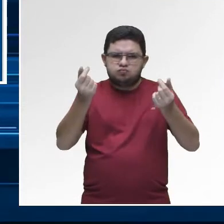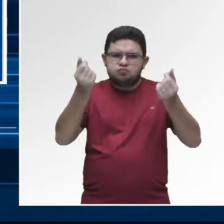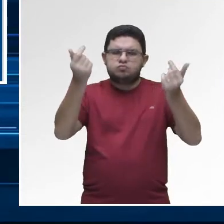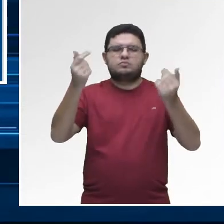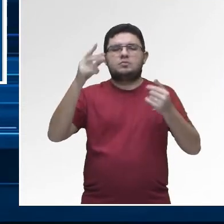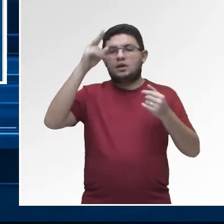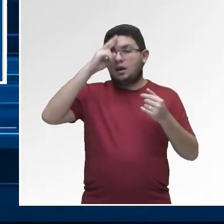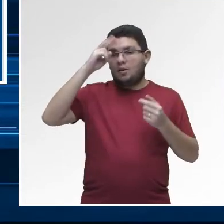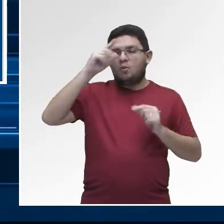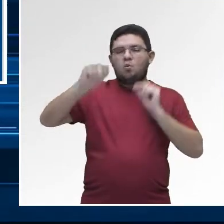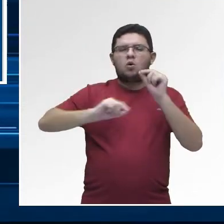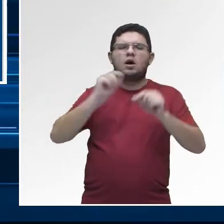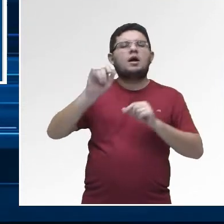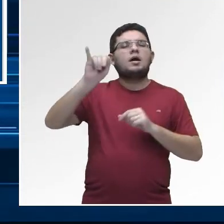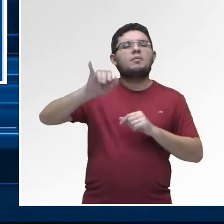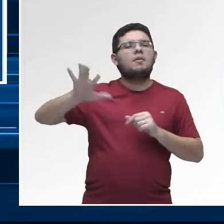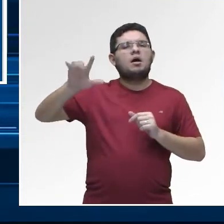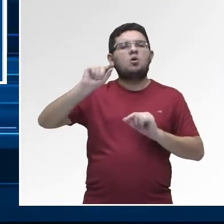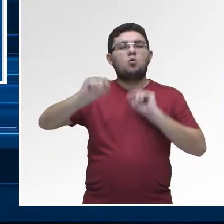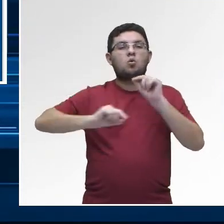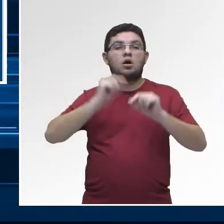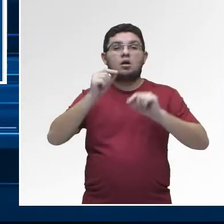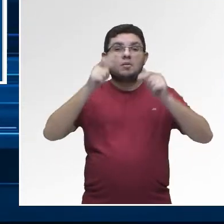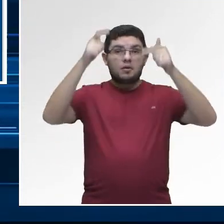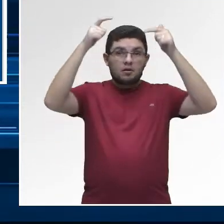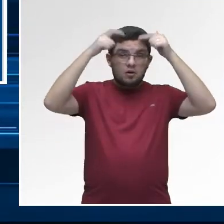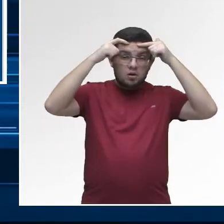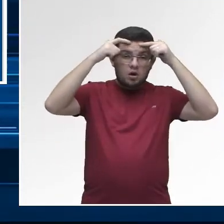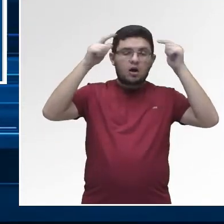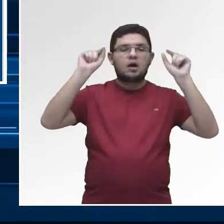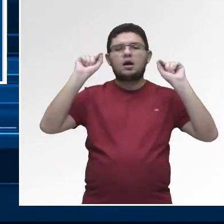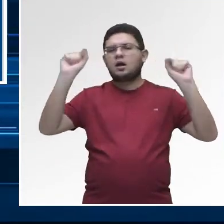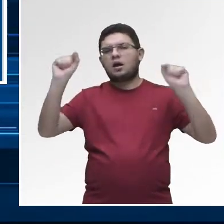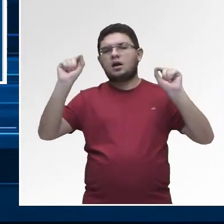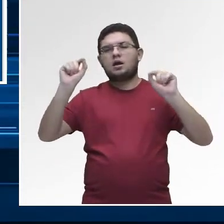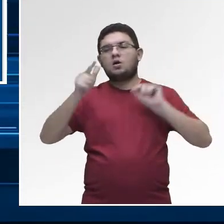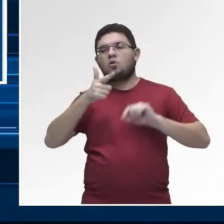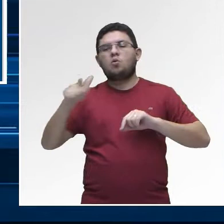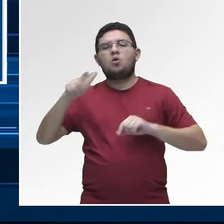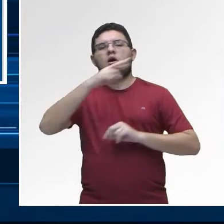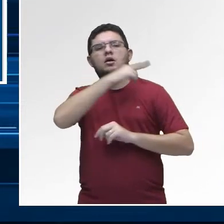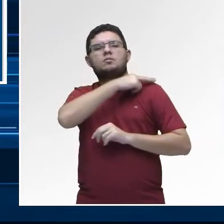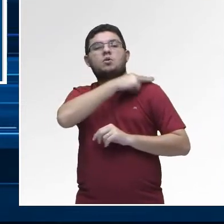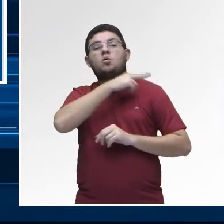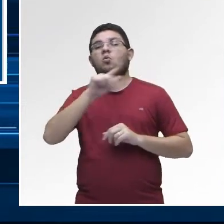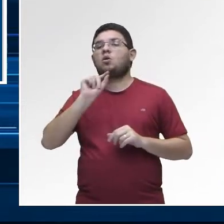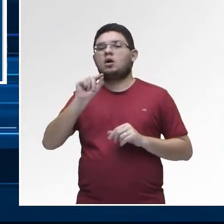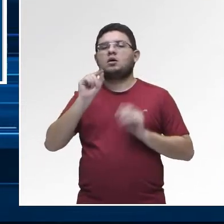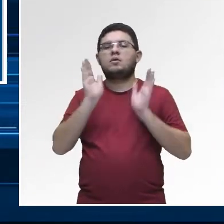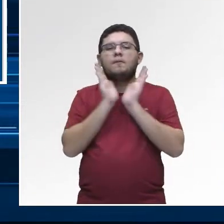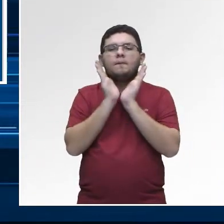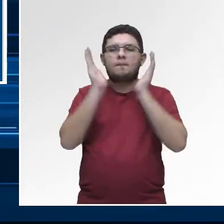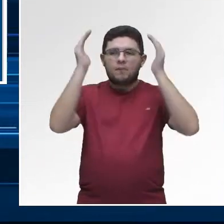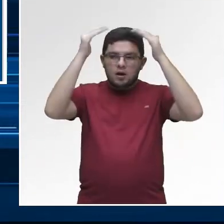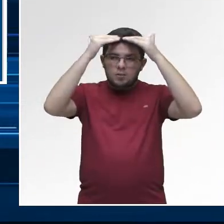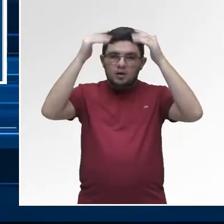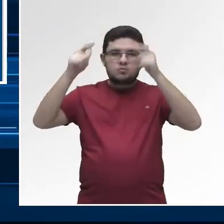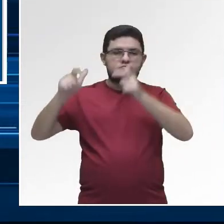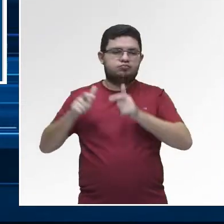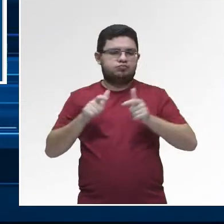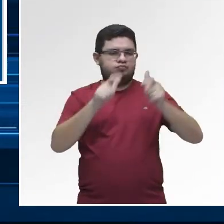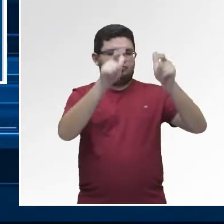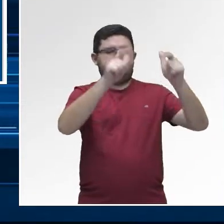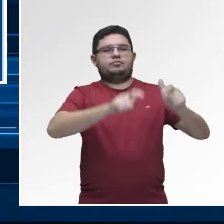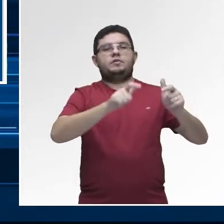vocês? Quem que coroava o rei? Quem coroava o rei era o Papa. Então o Papa, a igreja